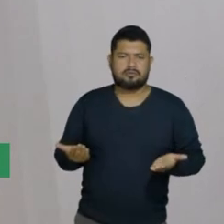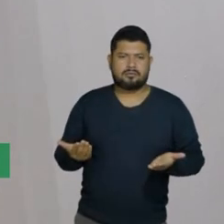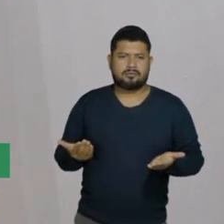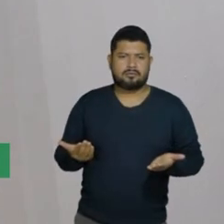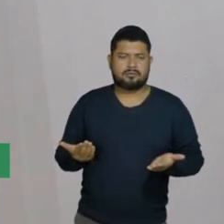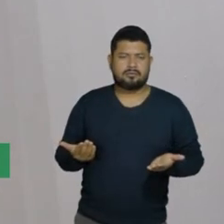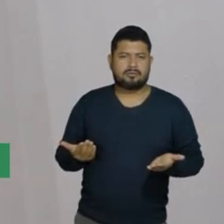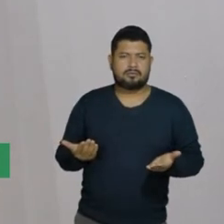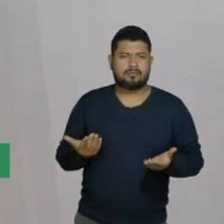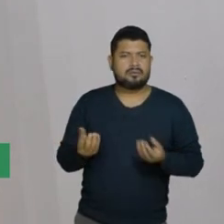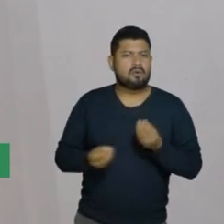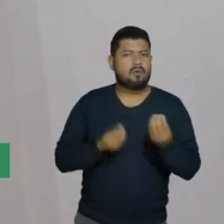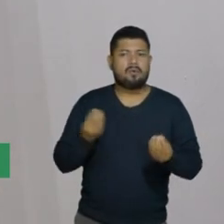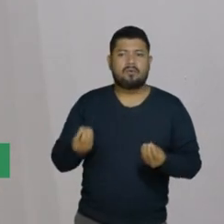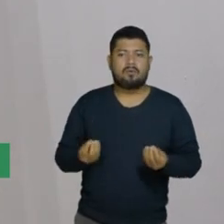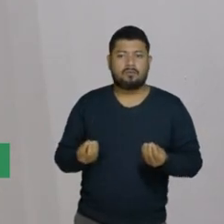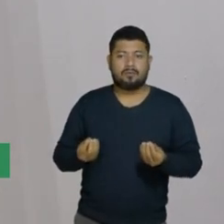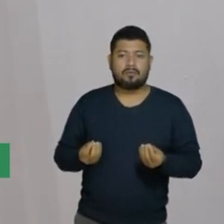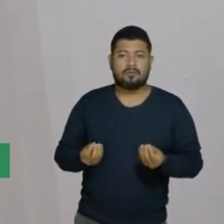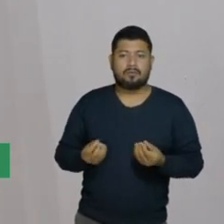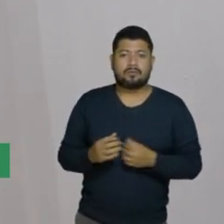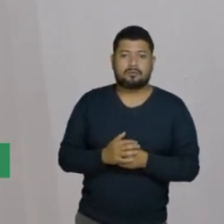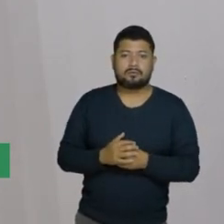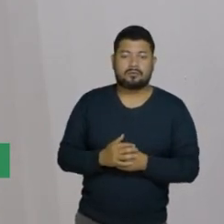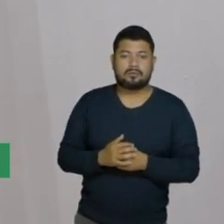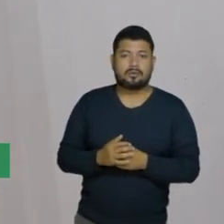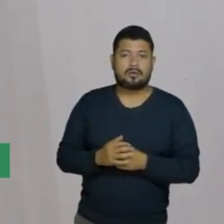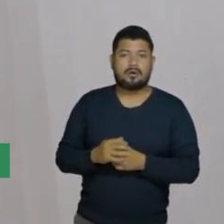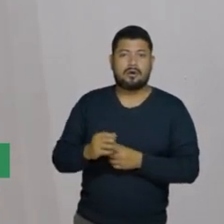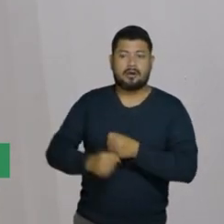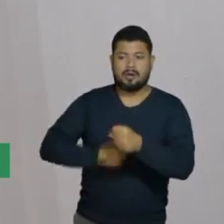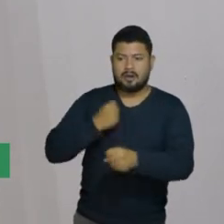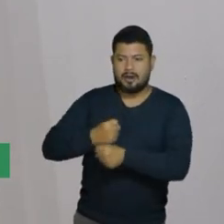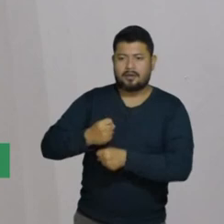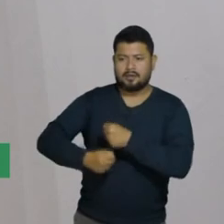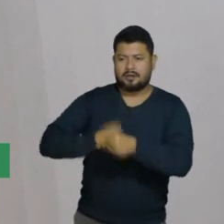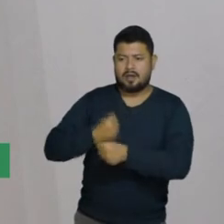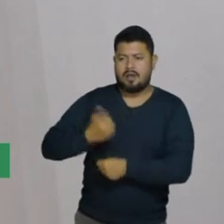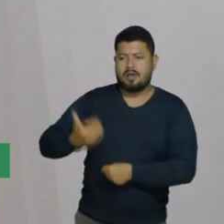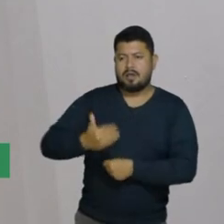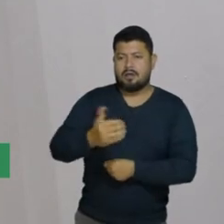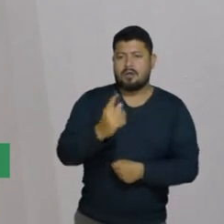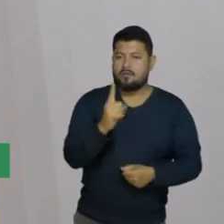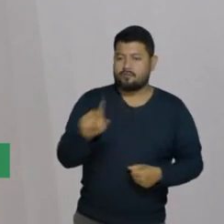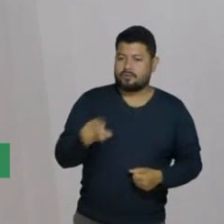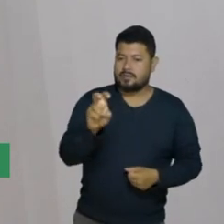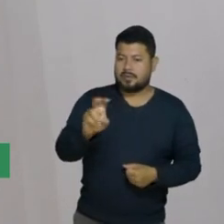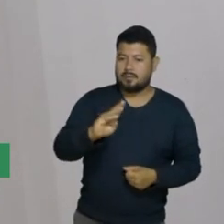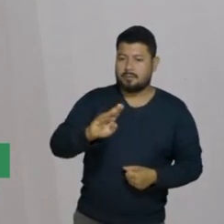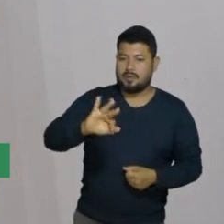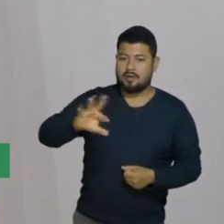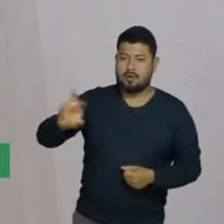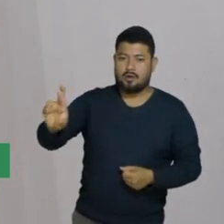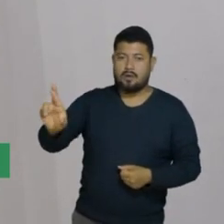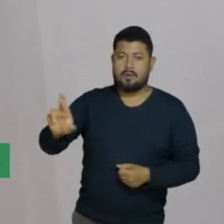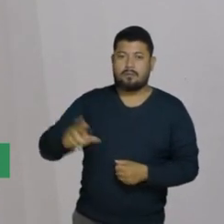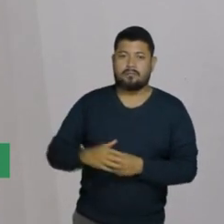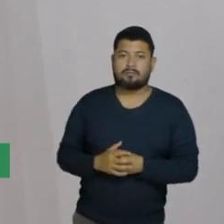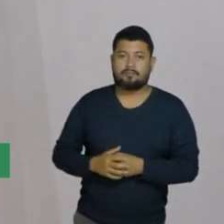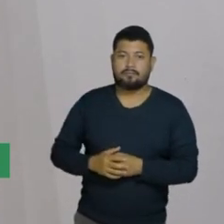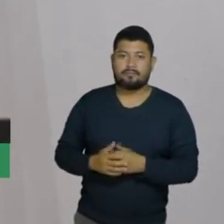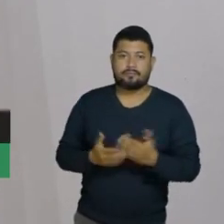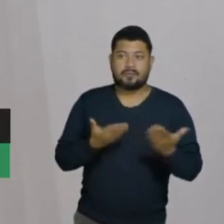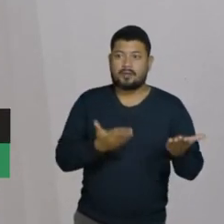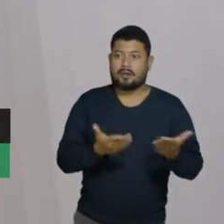Isso aqui draga 1,5 bilhão do nosso recurso por ano. No Rio Grande do Sul é pior. 100 bilhões é a dívida do Rio